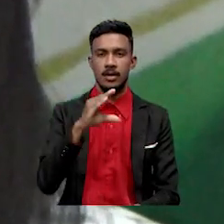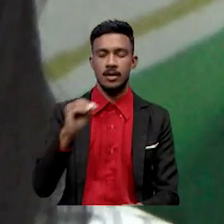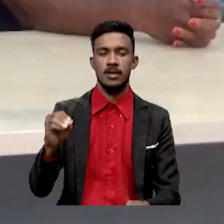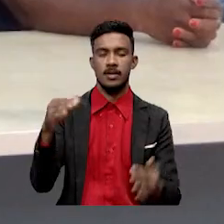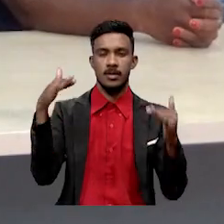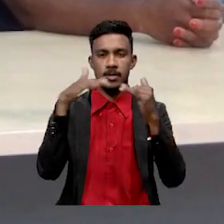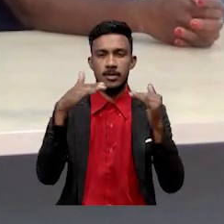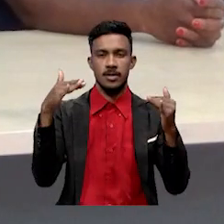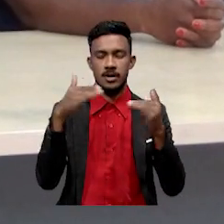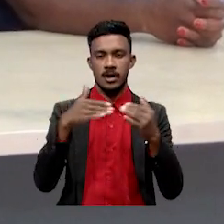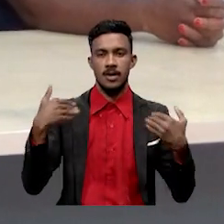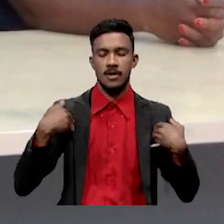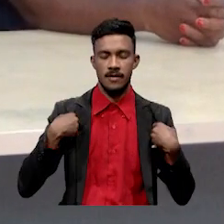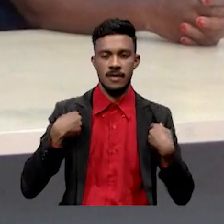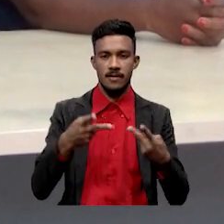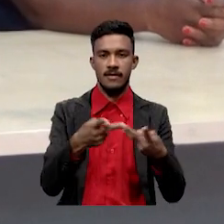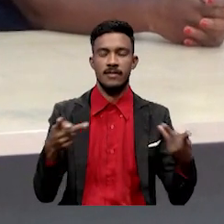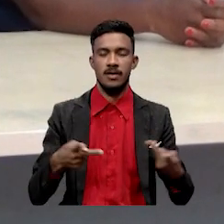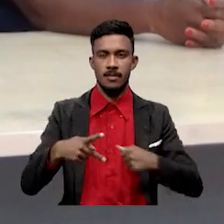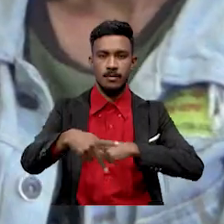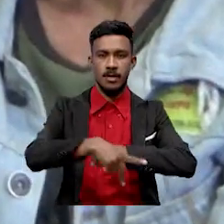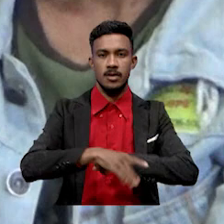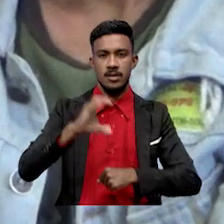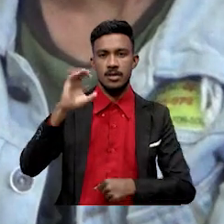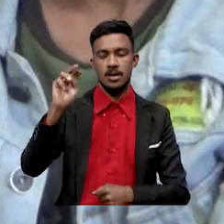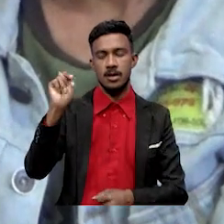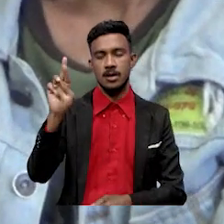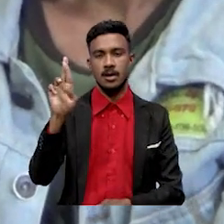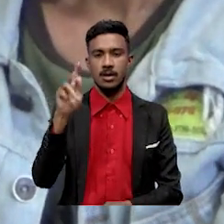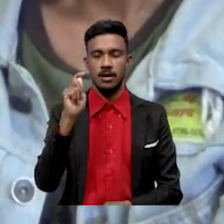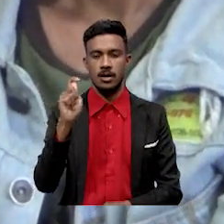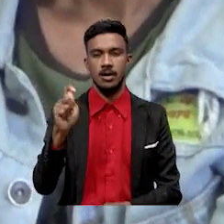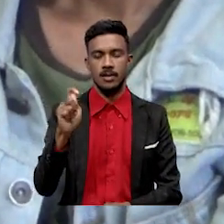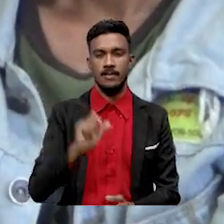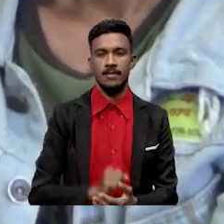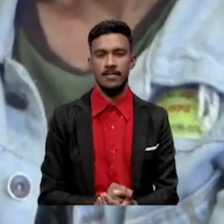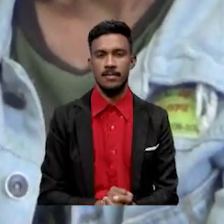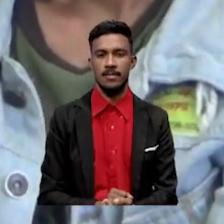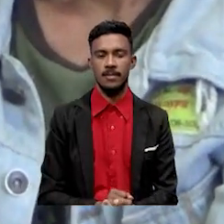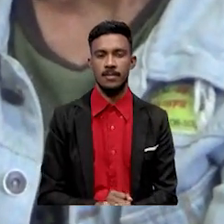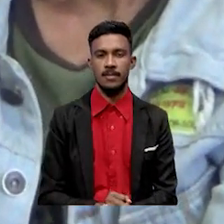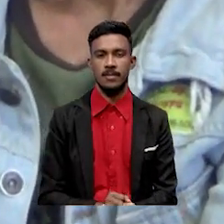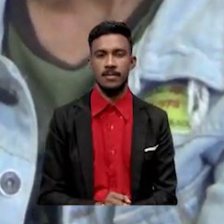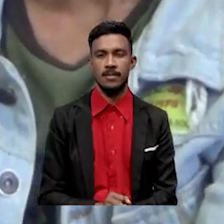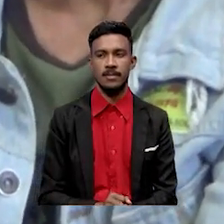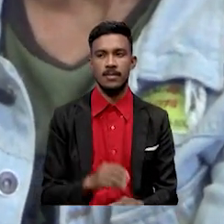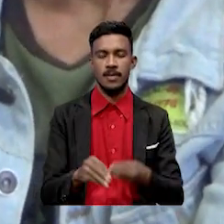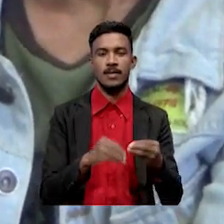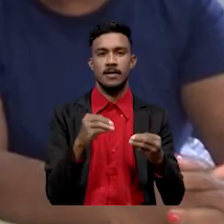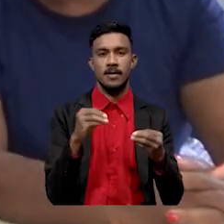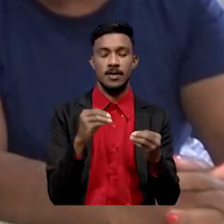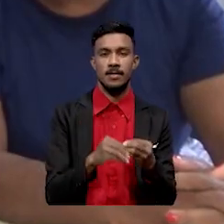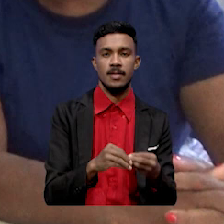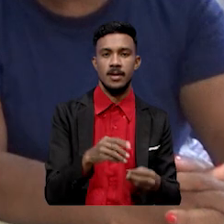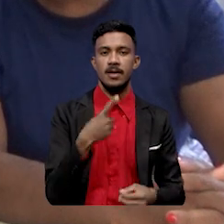da imprensa e a sede partido CNRT, Beira dos Grilhos, de ele sábado semana, né? Baseia ba ordem de